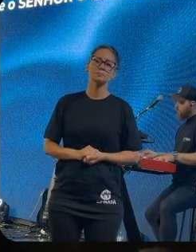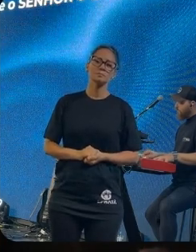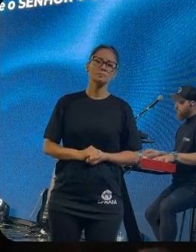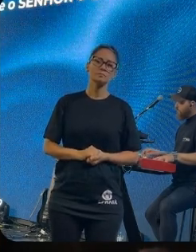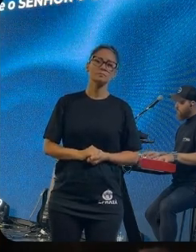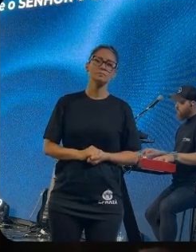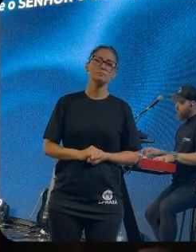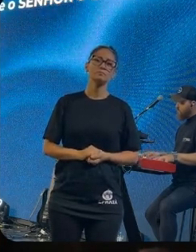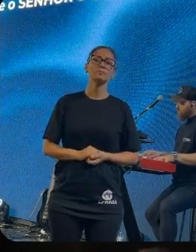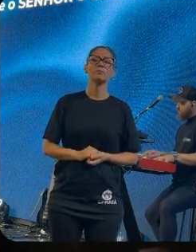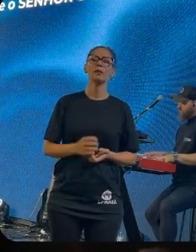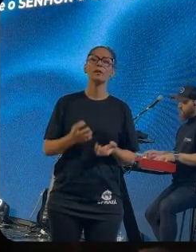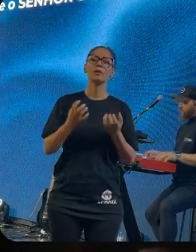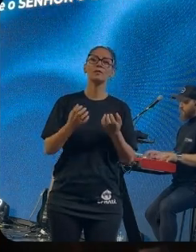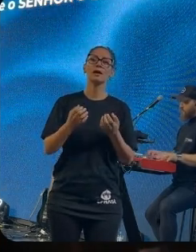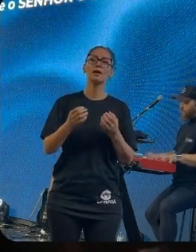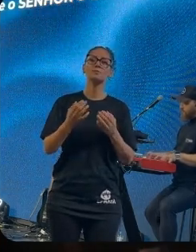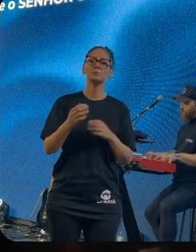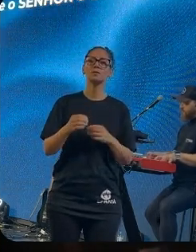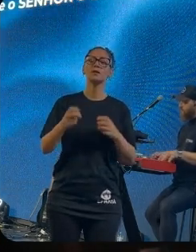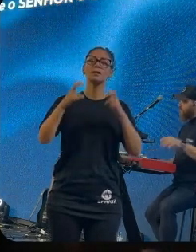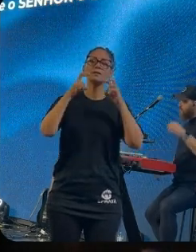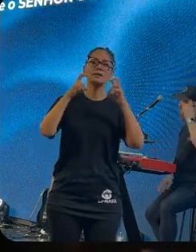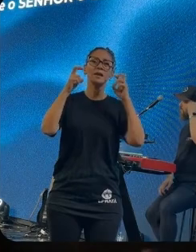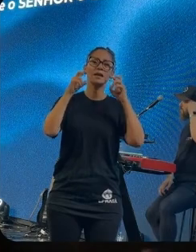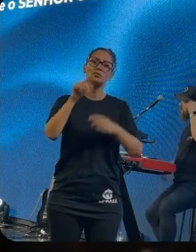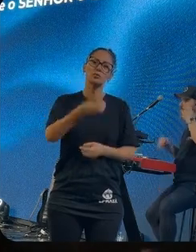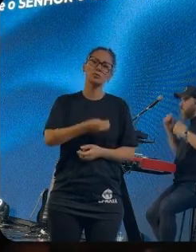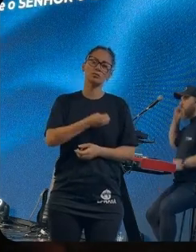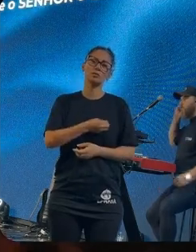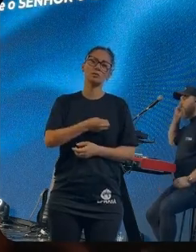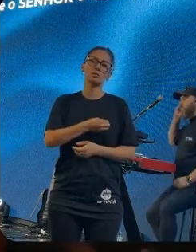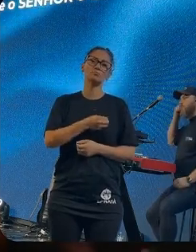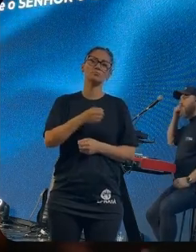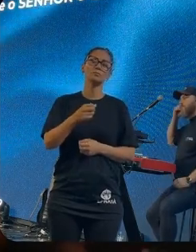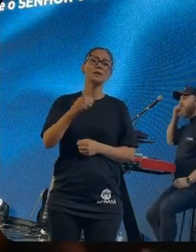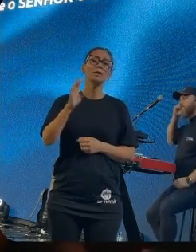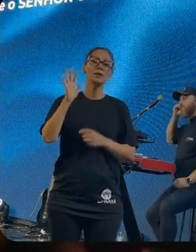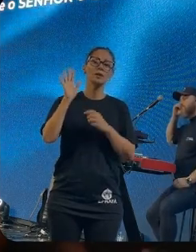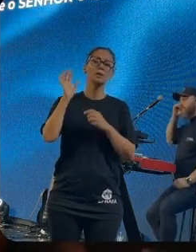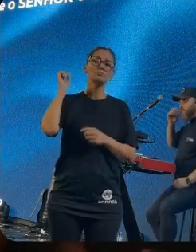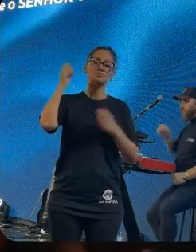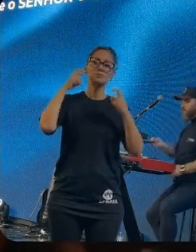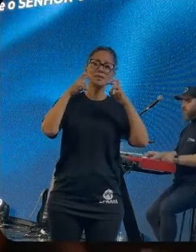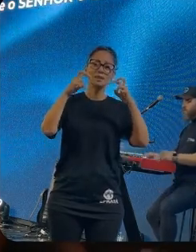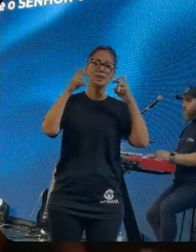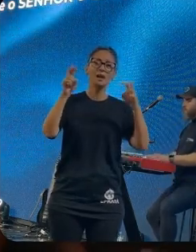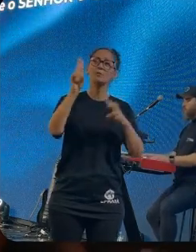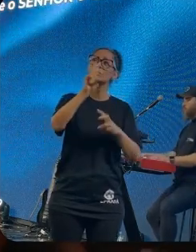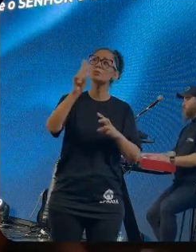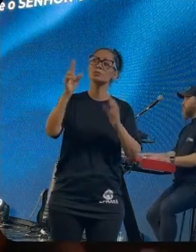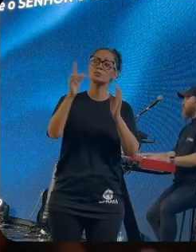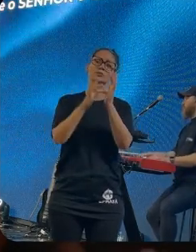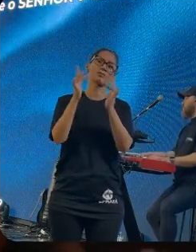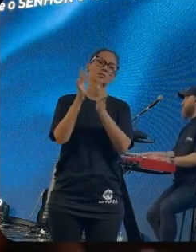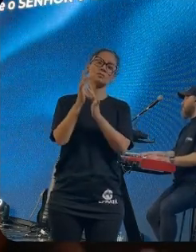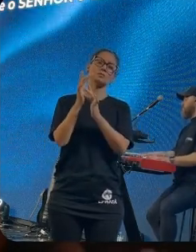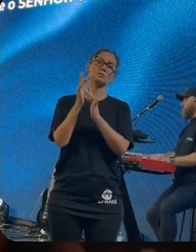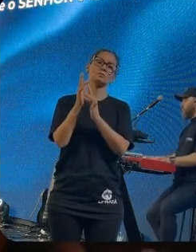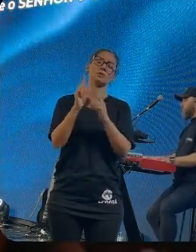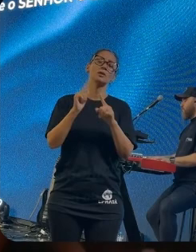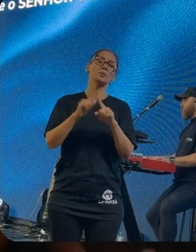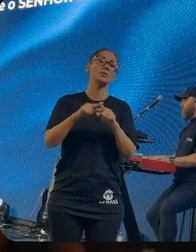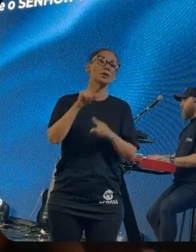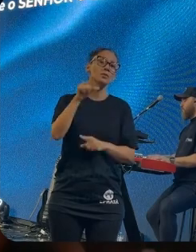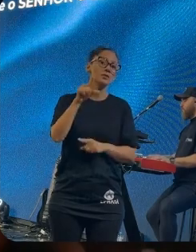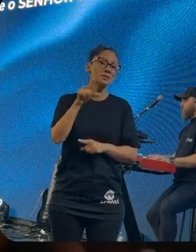Eu quero declarar sobre a tua vida. Eu declaro sobre a tua vida nessa noite, no nome de Jesus, que porque